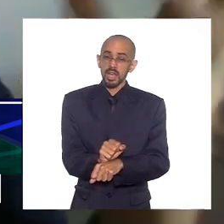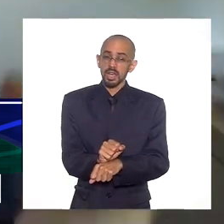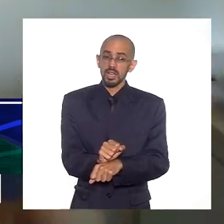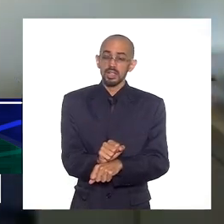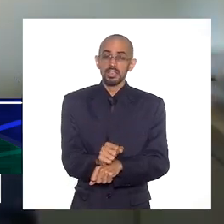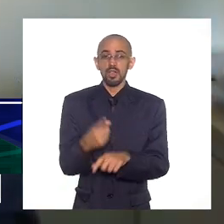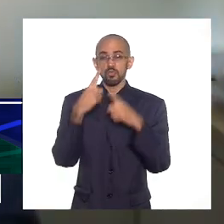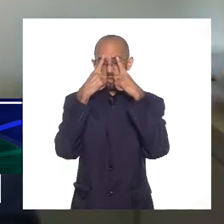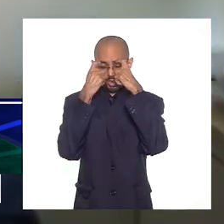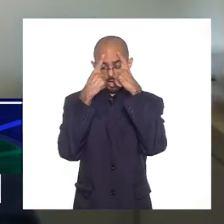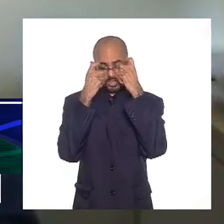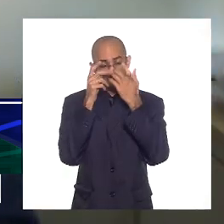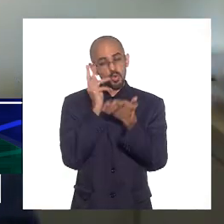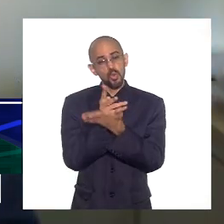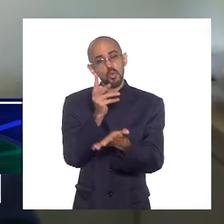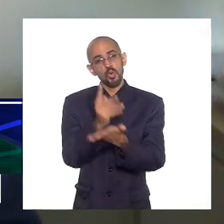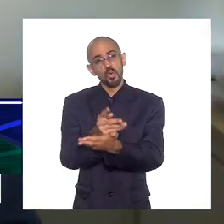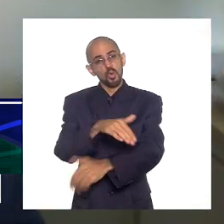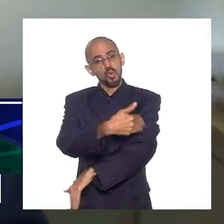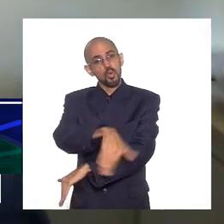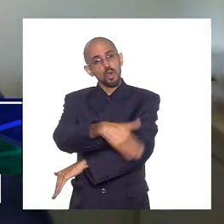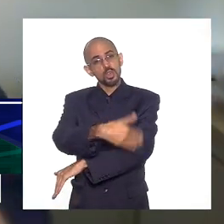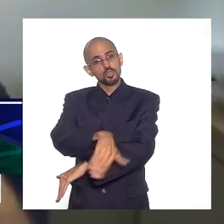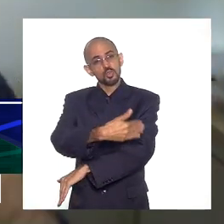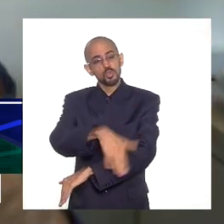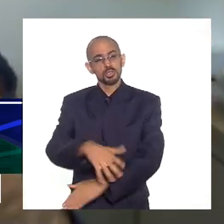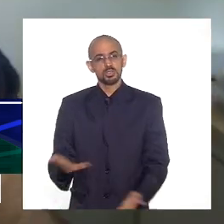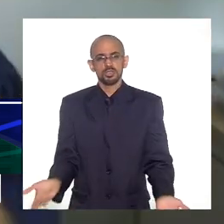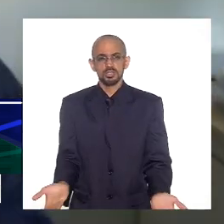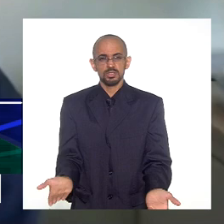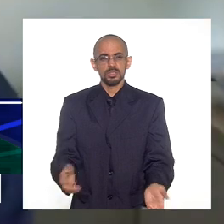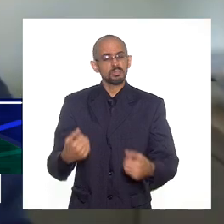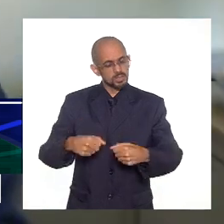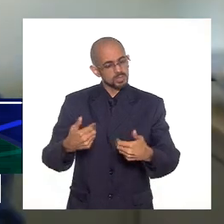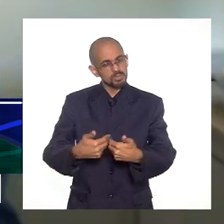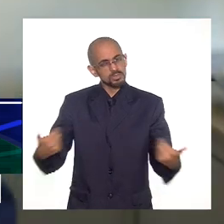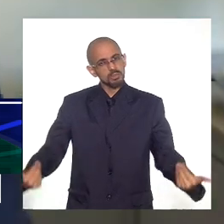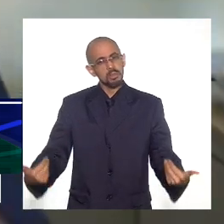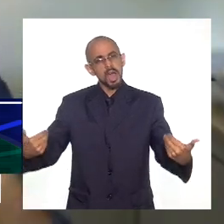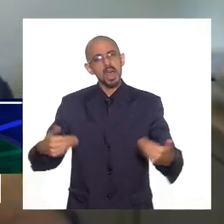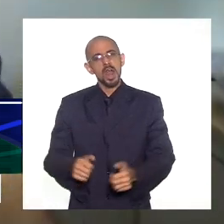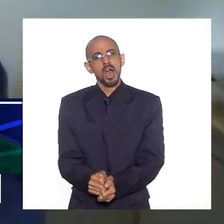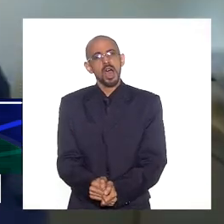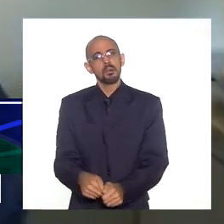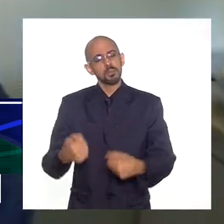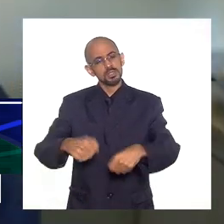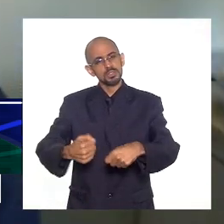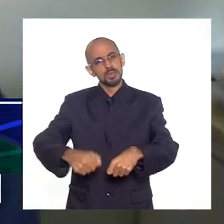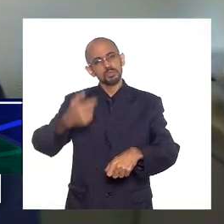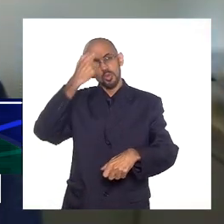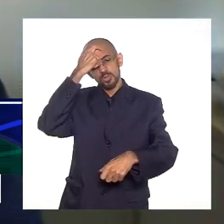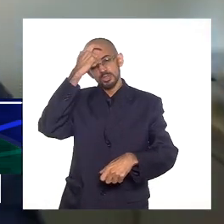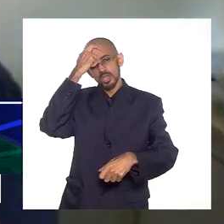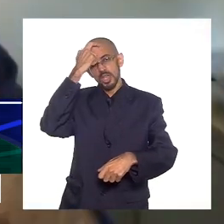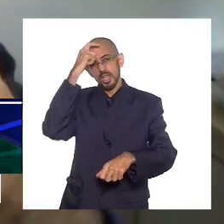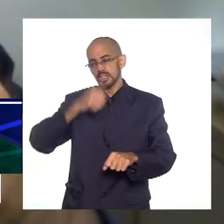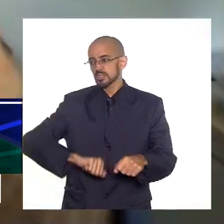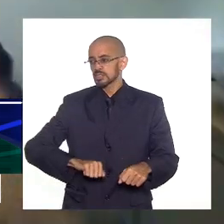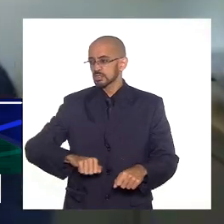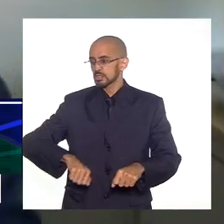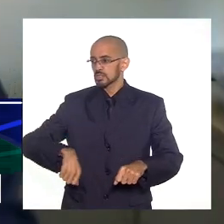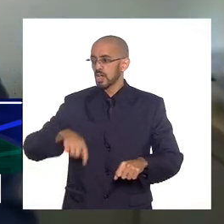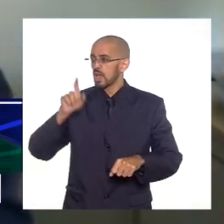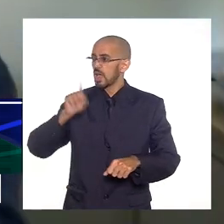solta nos logradouros públicos. Então, vamos separar isso. Vamos ter consciência. Cabe ao